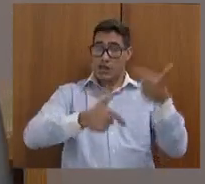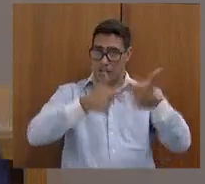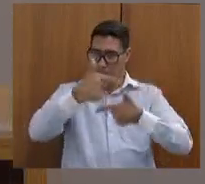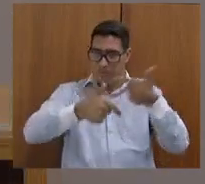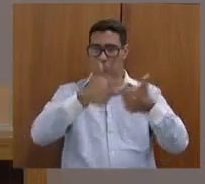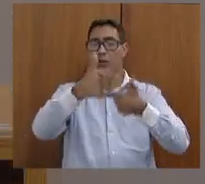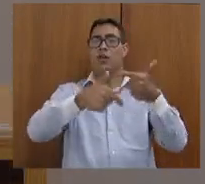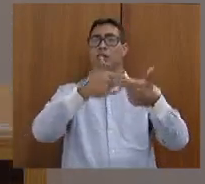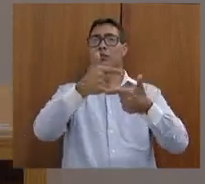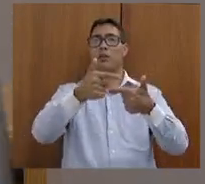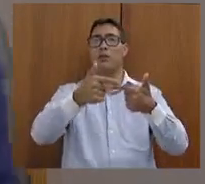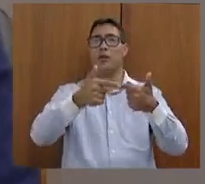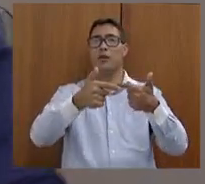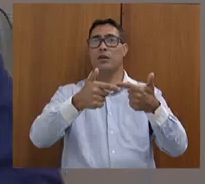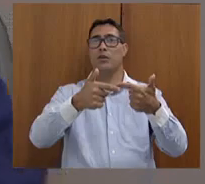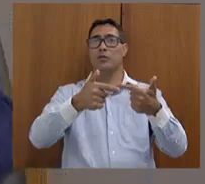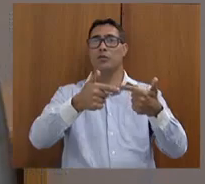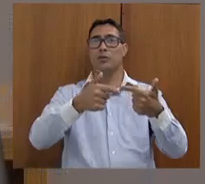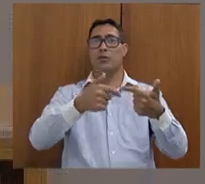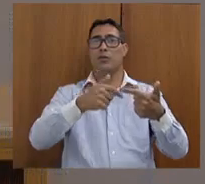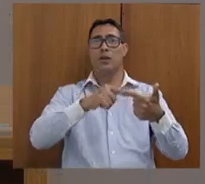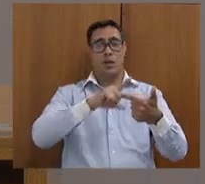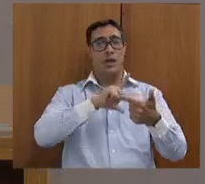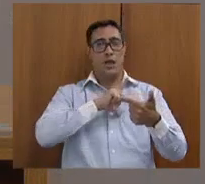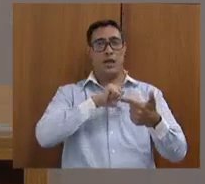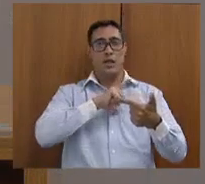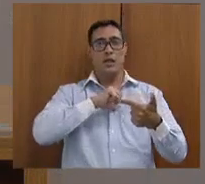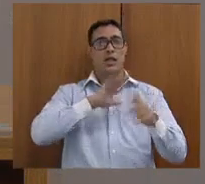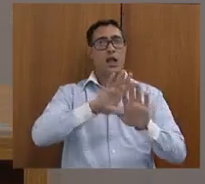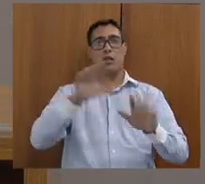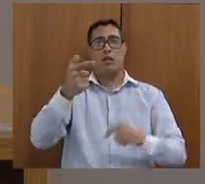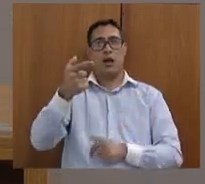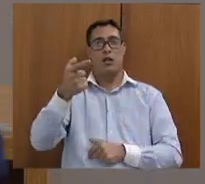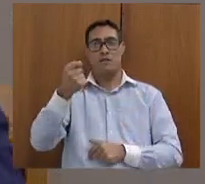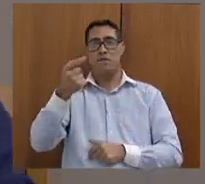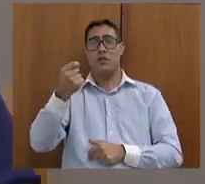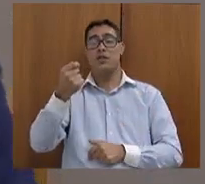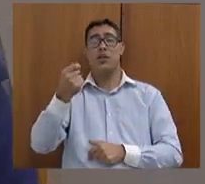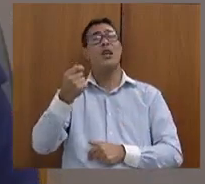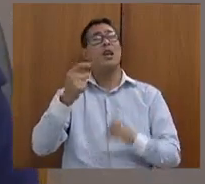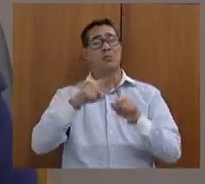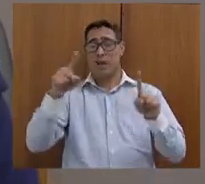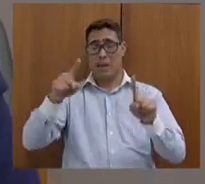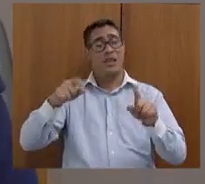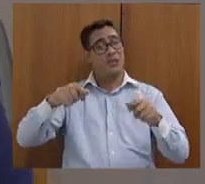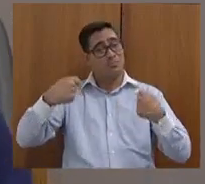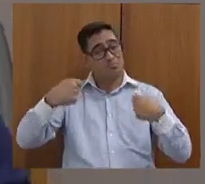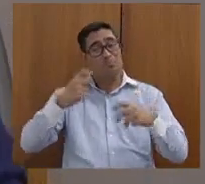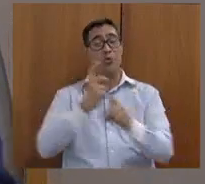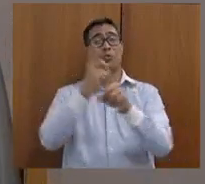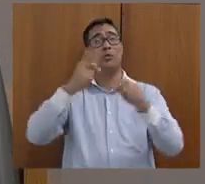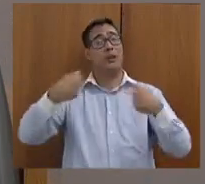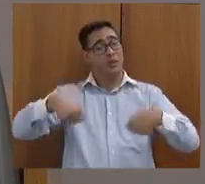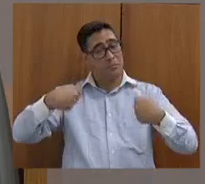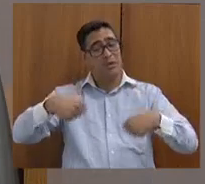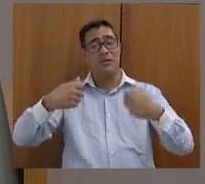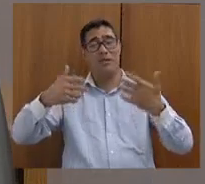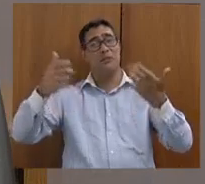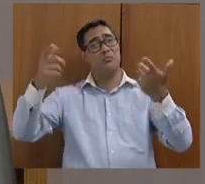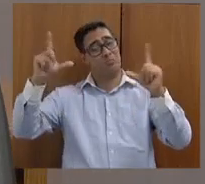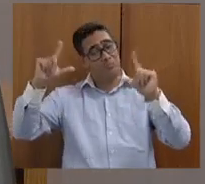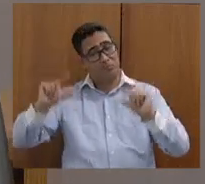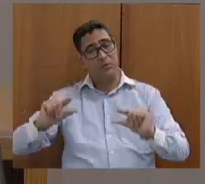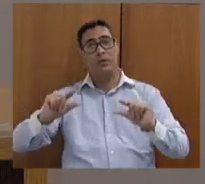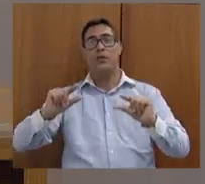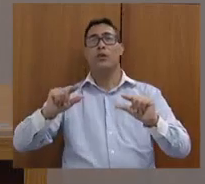20 apenas 20 Apenas não porque esse é um número que dói né mas é um número que a gente conseguiu identificar com muita dificuldade é isso que eu quero